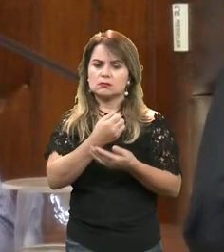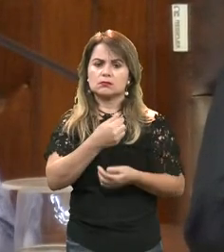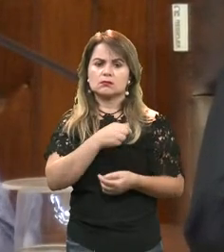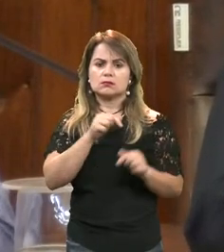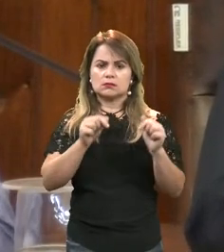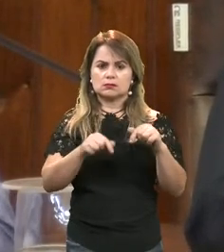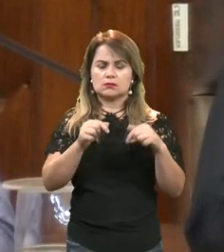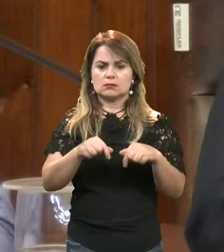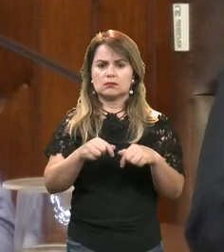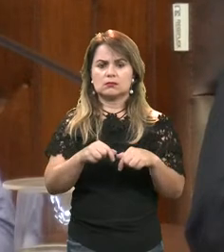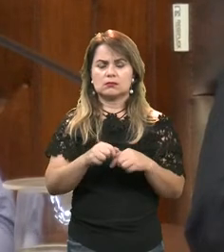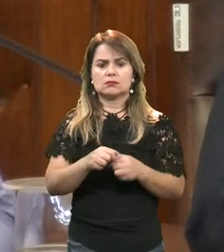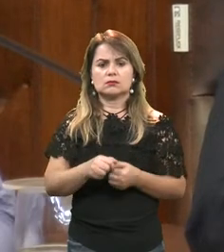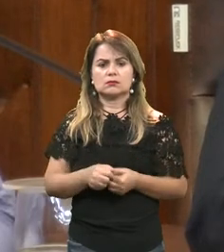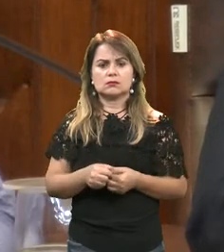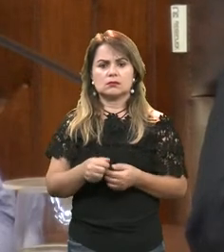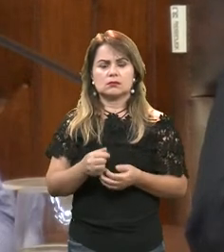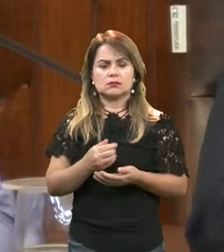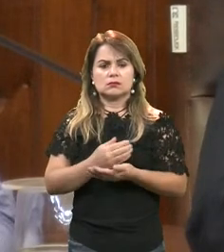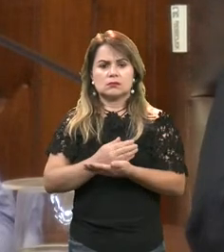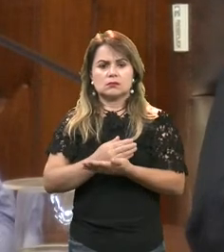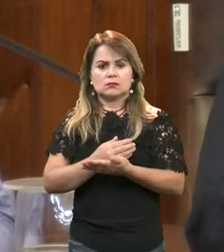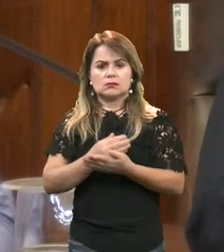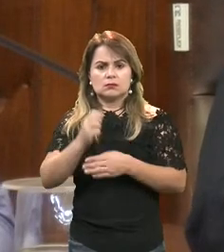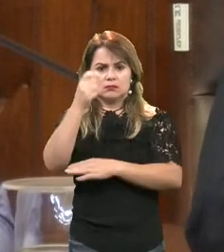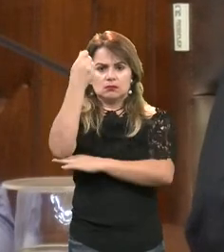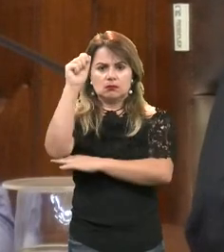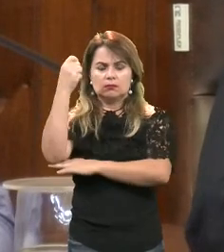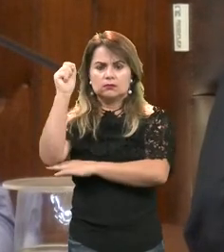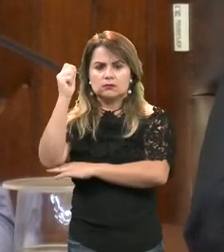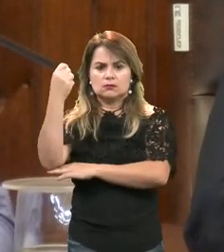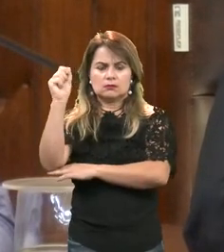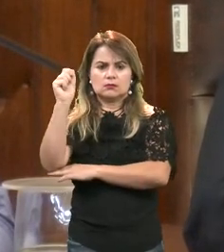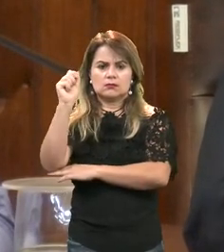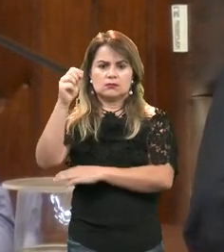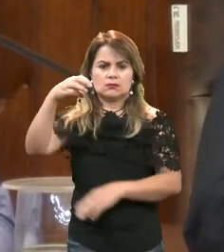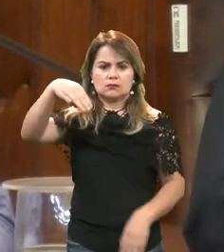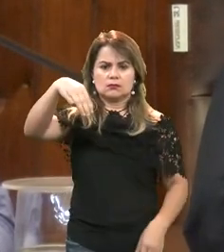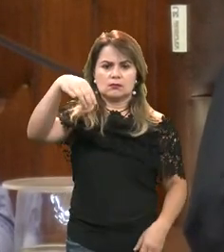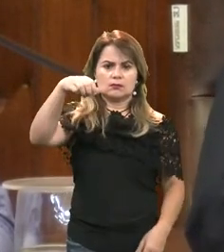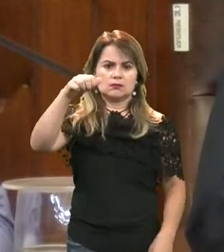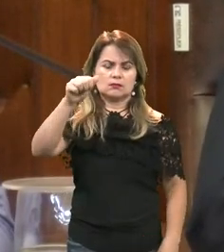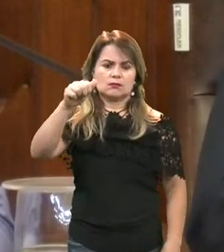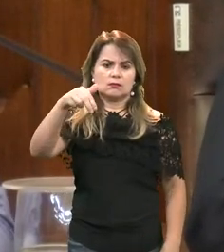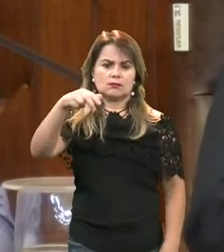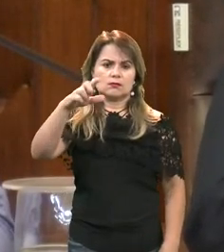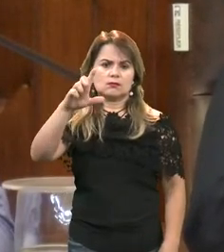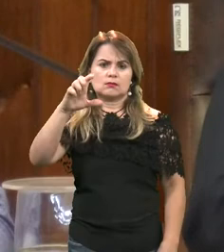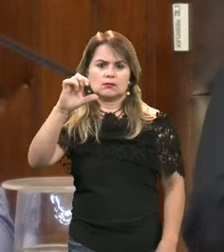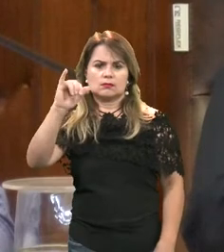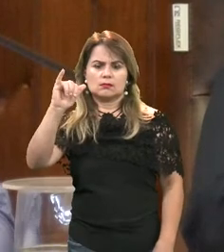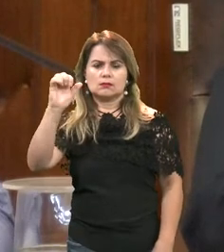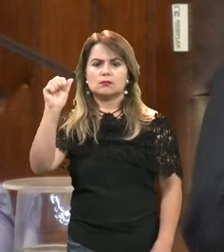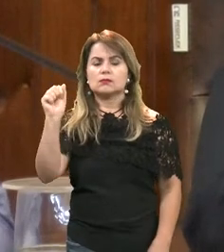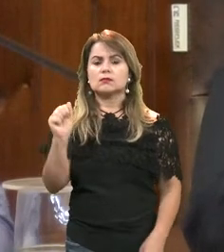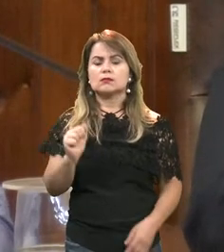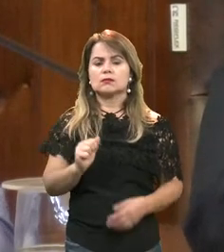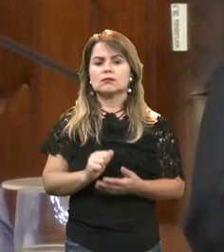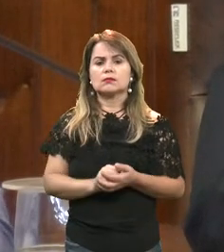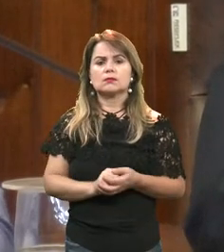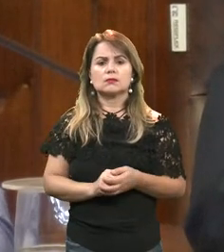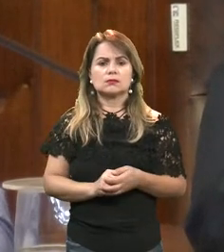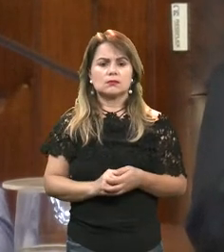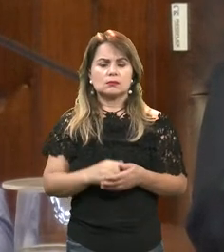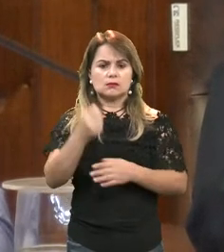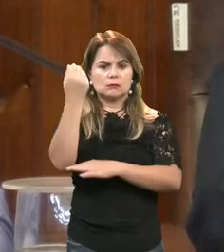a recente instalação da Malele, Associação Canábica em Defesa da Vida, em que realizou